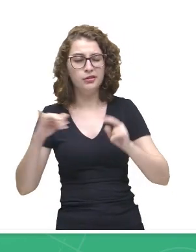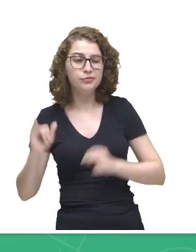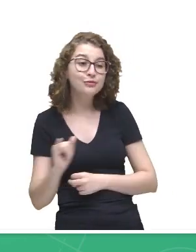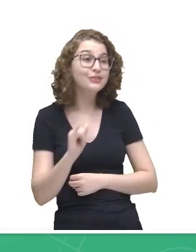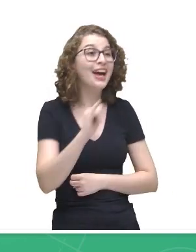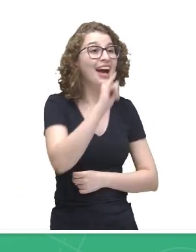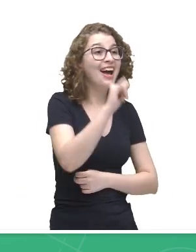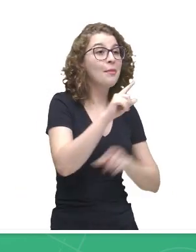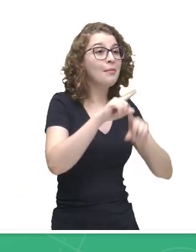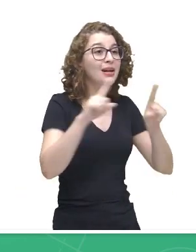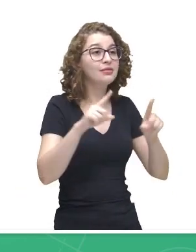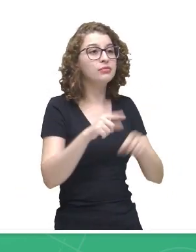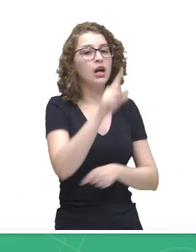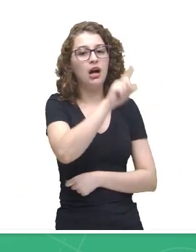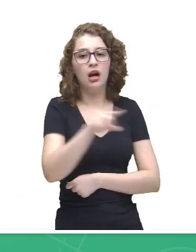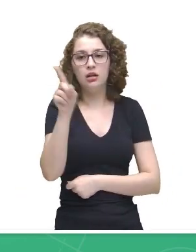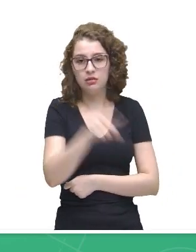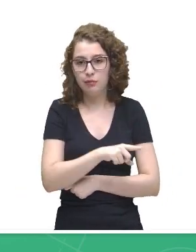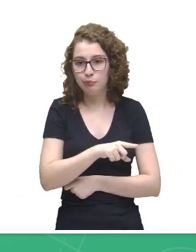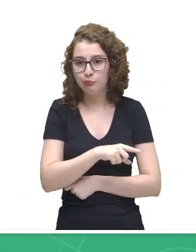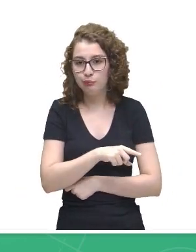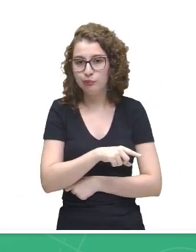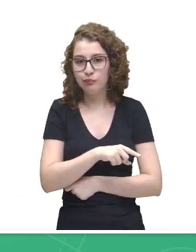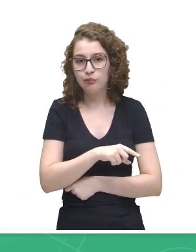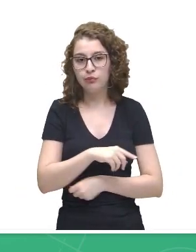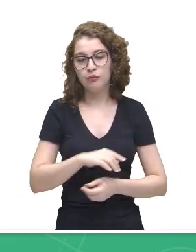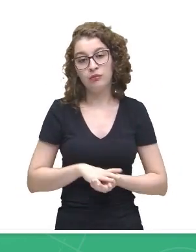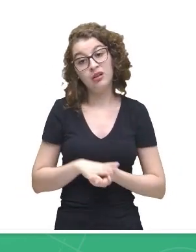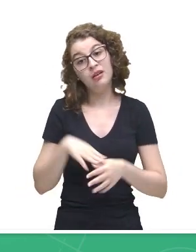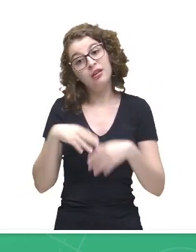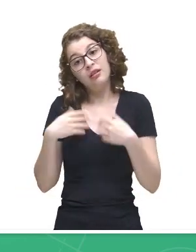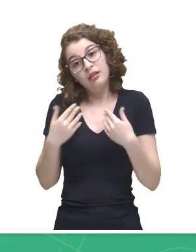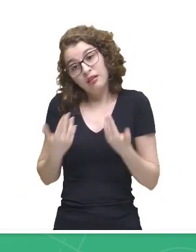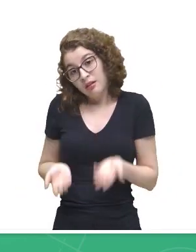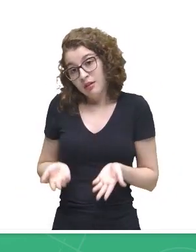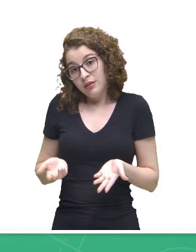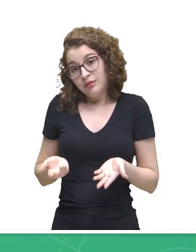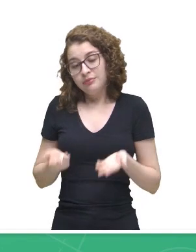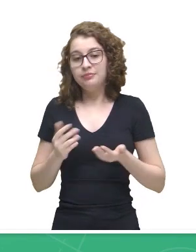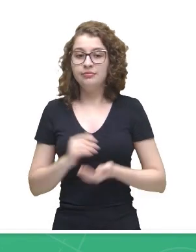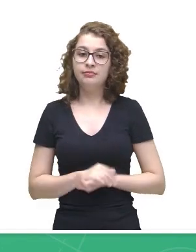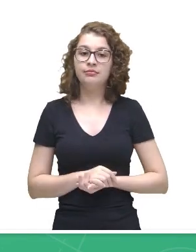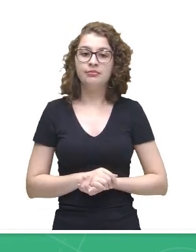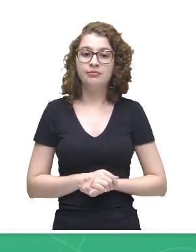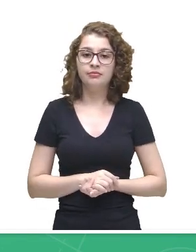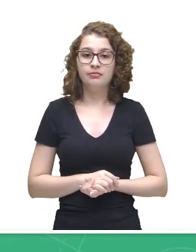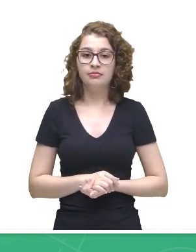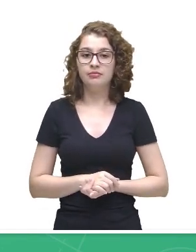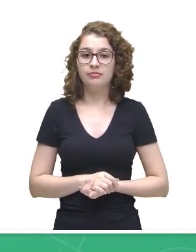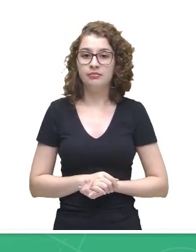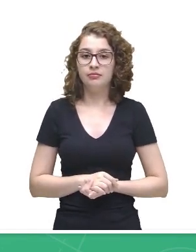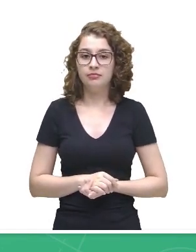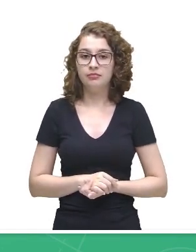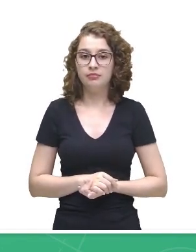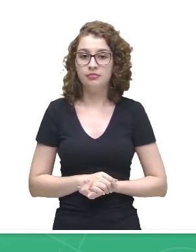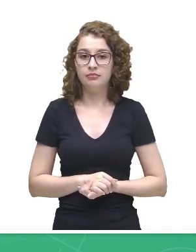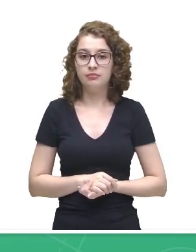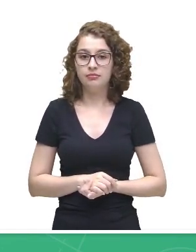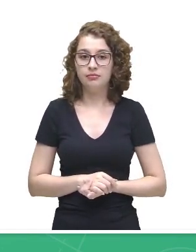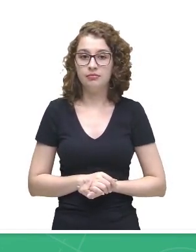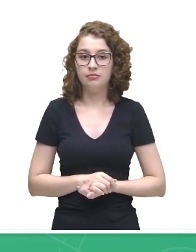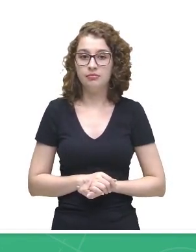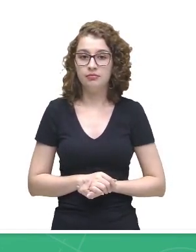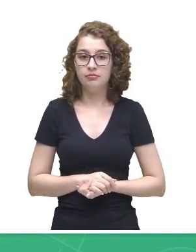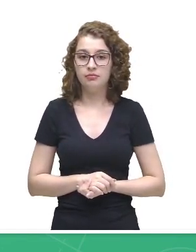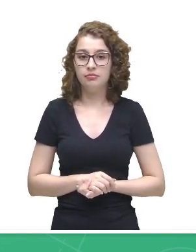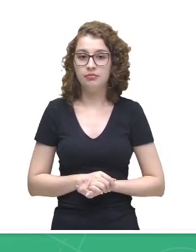cancelada. Por isso, então, olha aqui, eu vou dar uma conclusão aqui. I visited my grandma